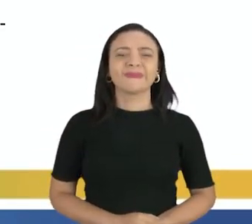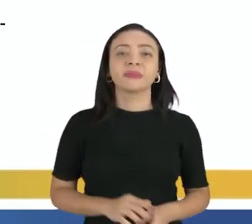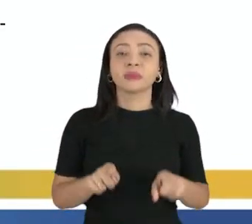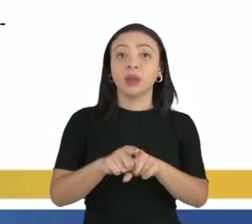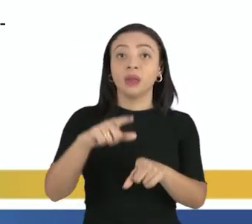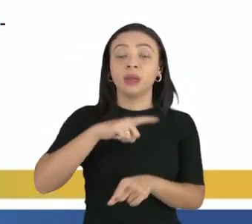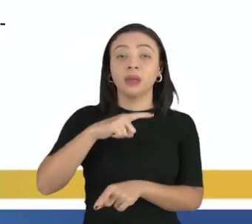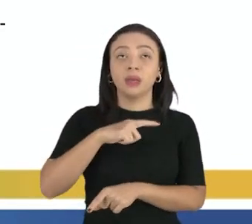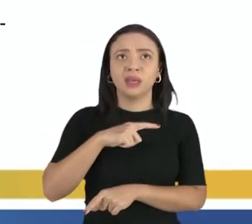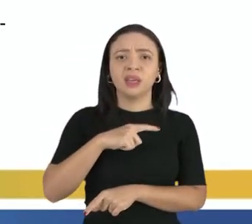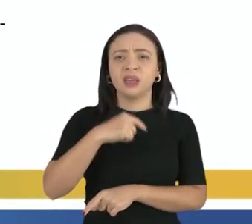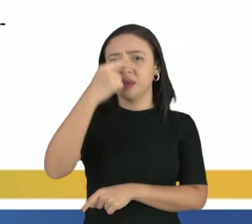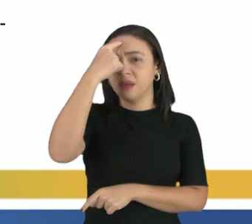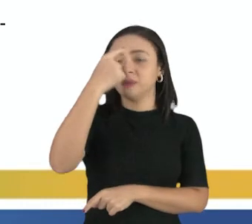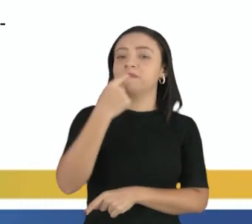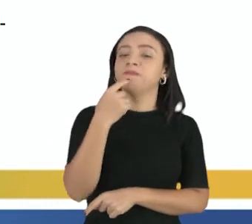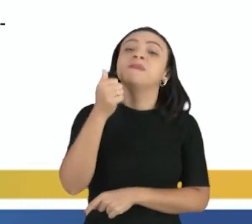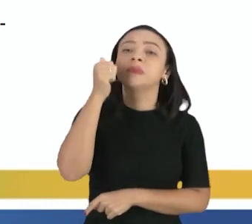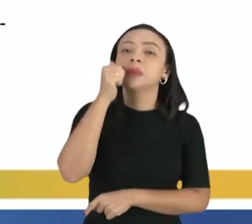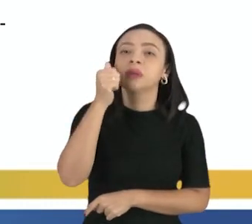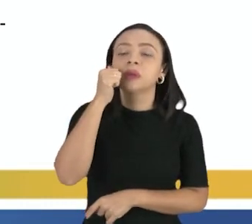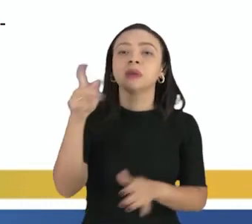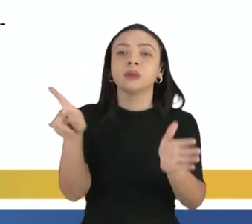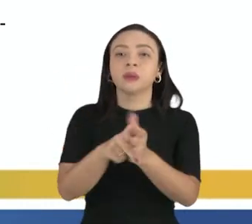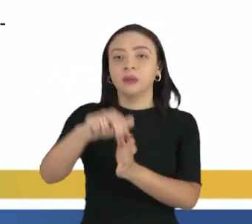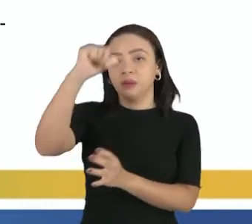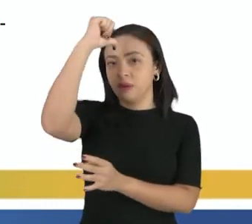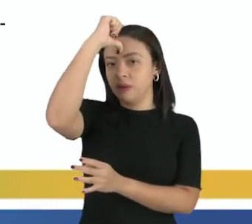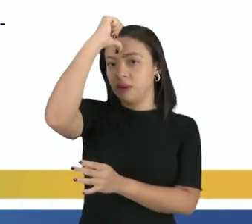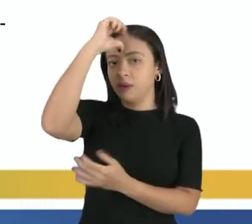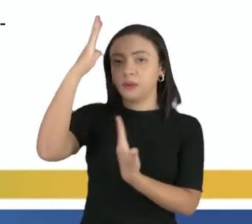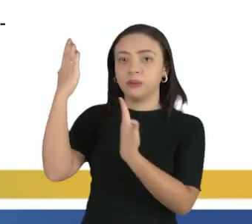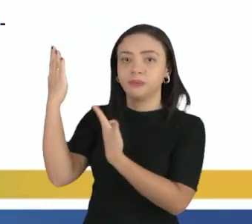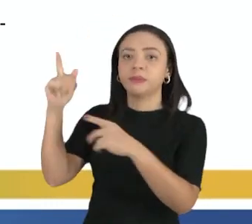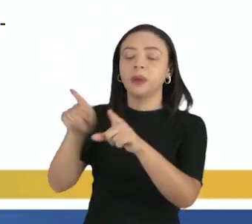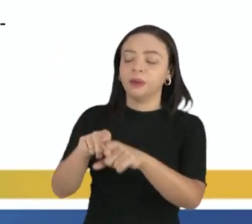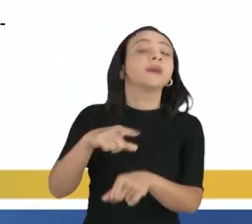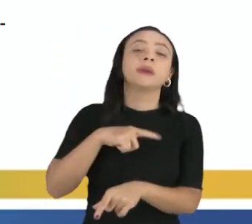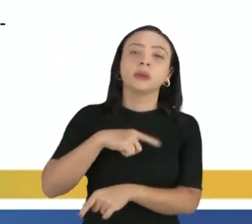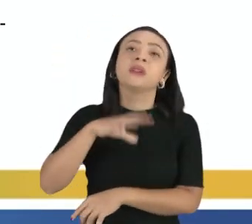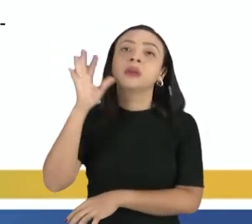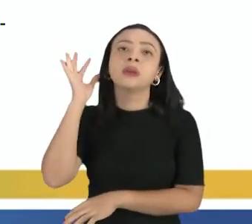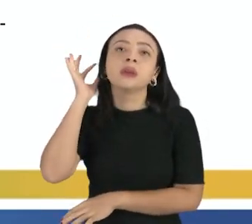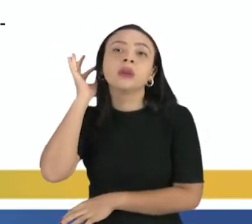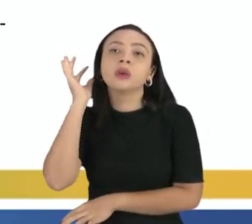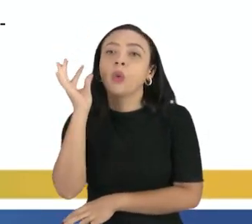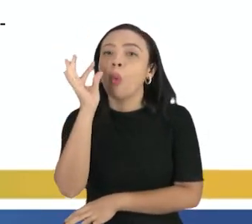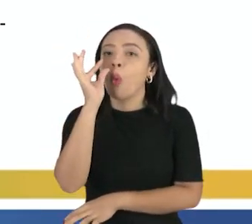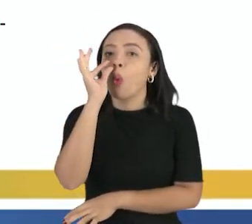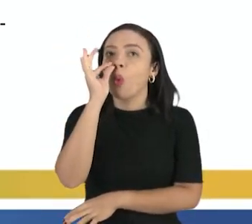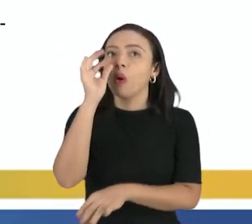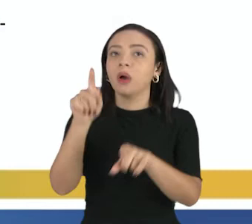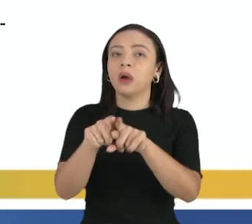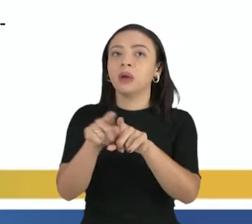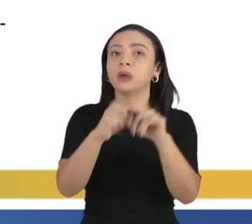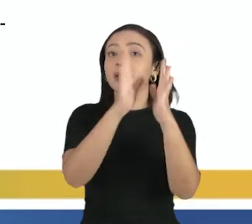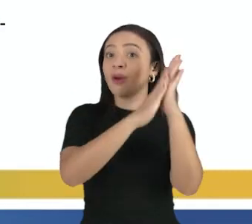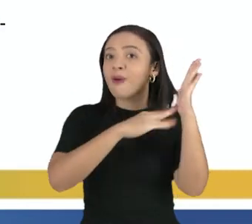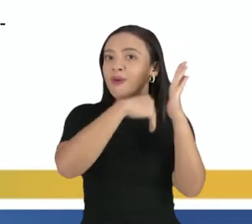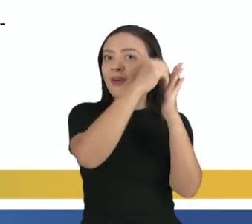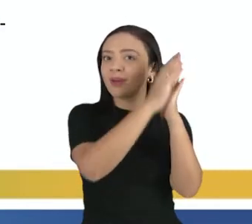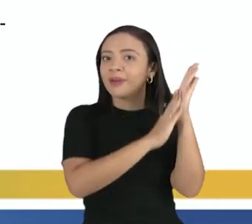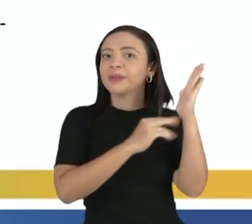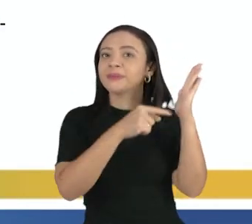Depois nós temos uma mulher indiana, né? Vejam que além dos piercings, ela traz também a pintura corporal